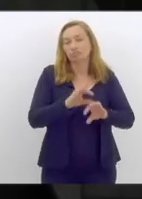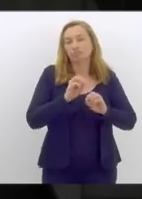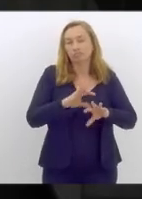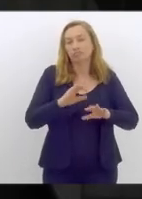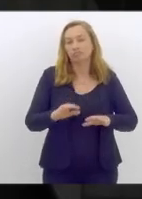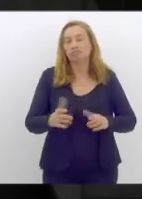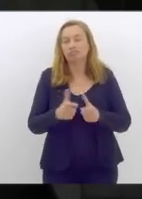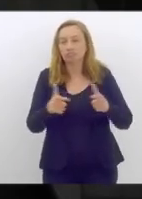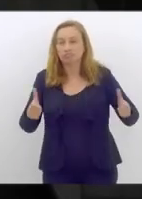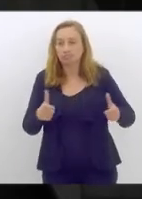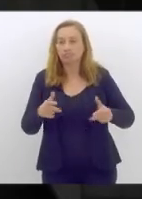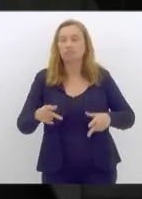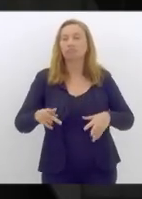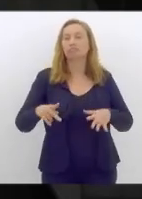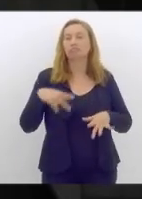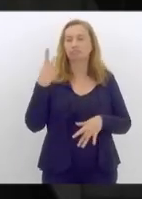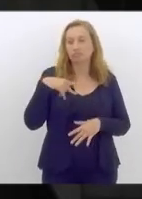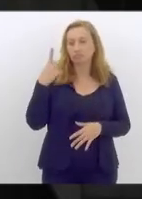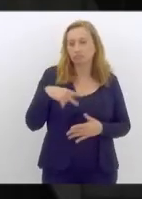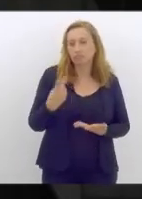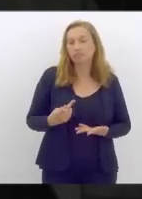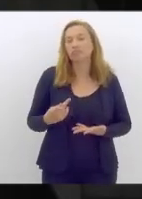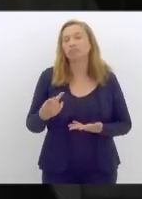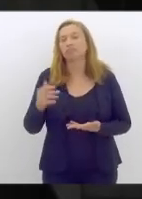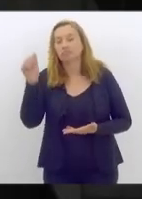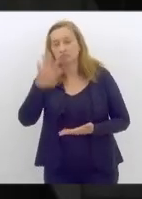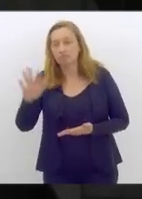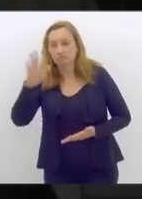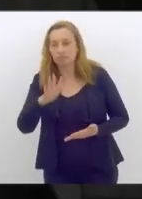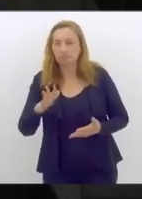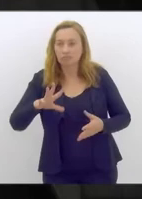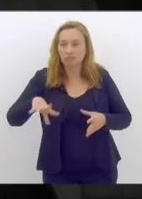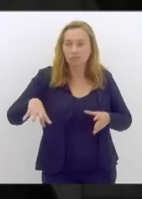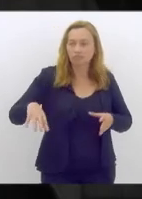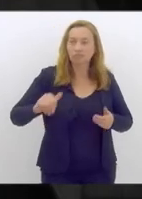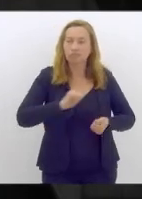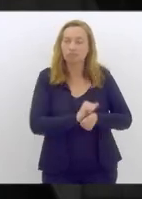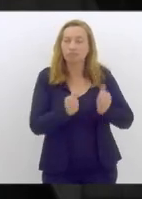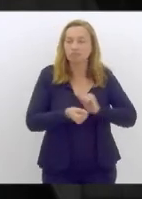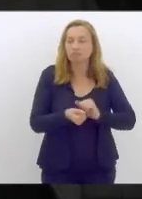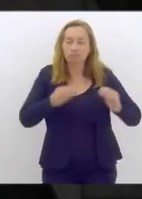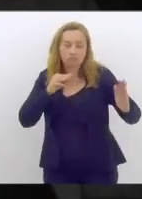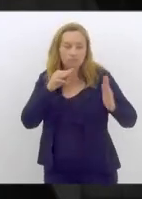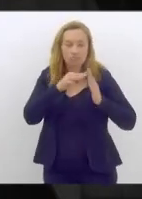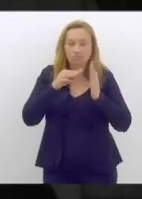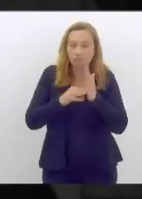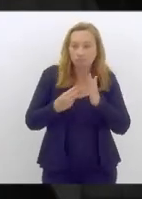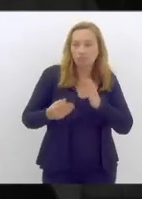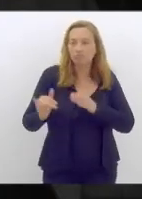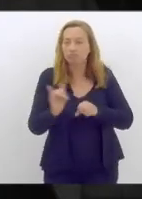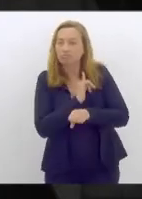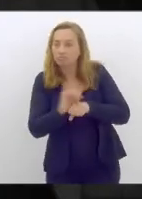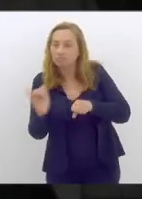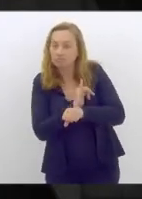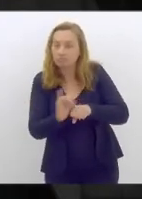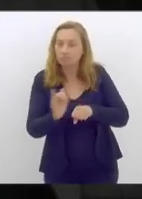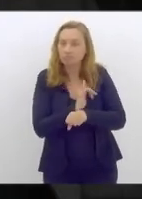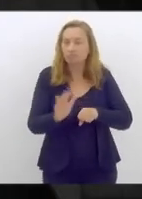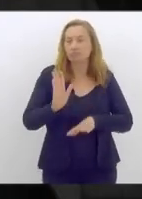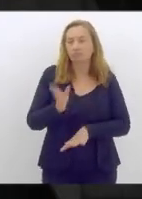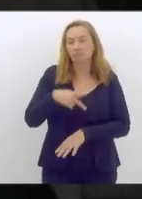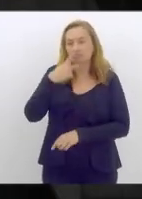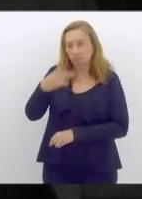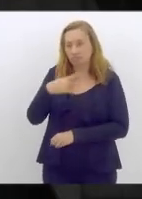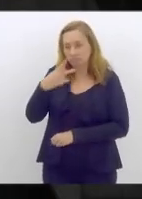política nacional como feixe de políticas públicas de educação tentar equacionar através das metas das iniciativas das estratégias os elementos que eu aqui